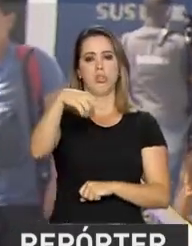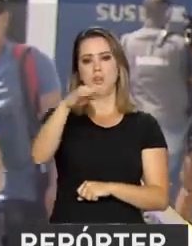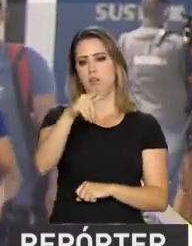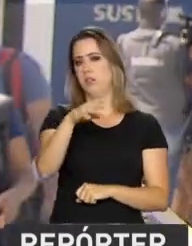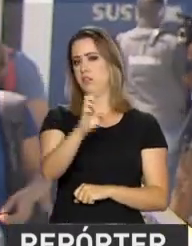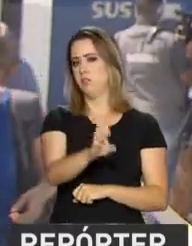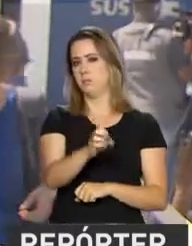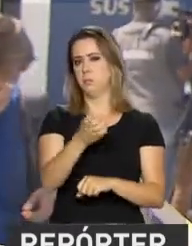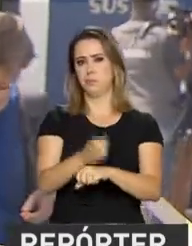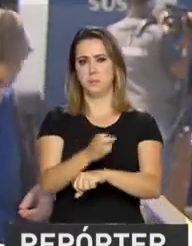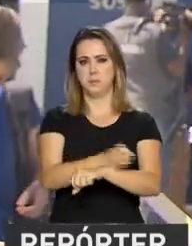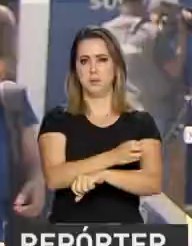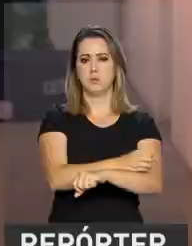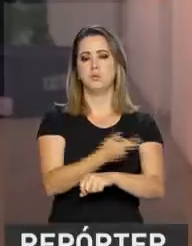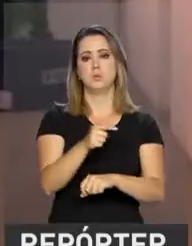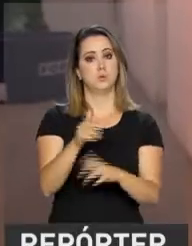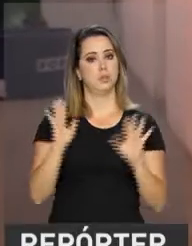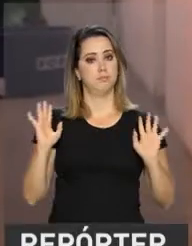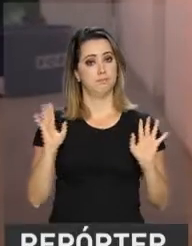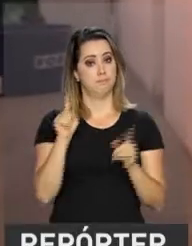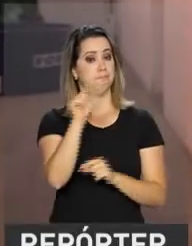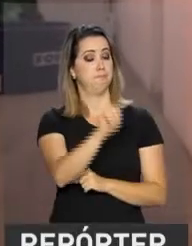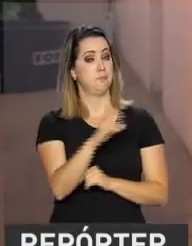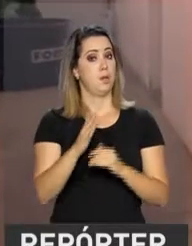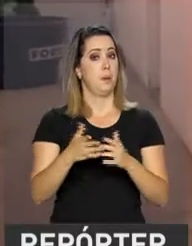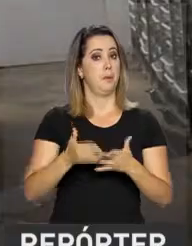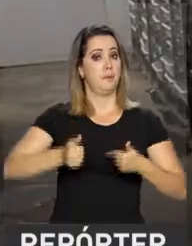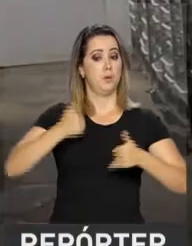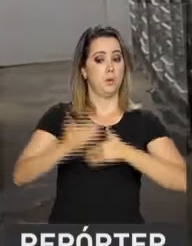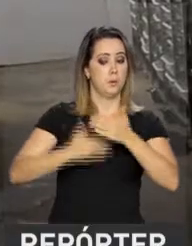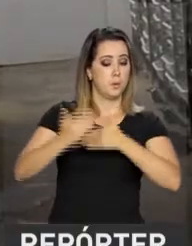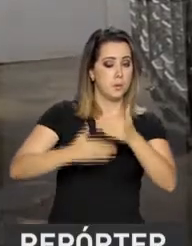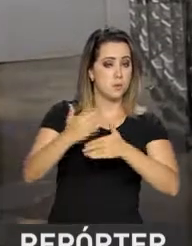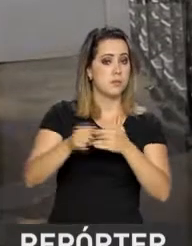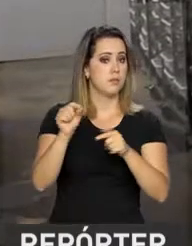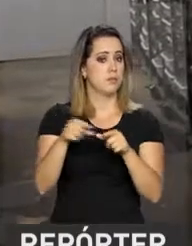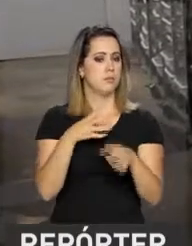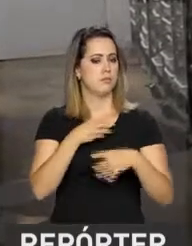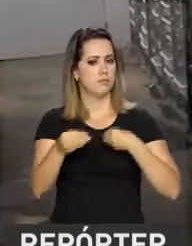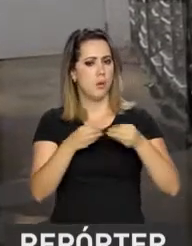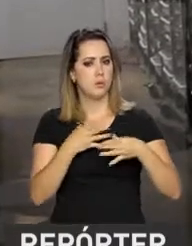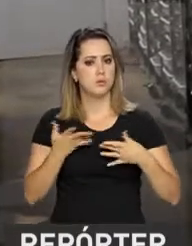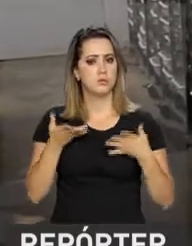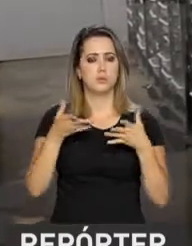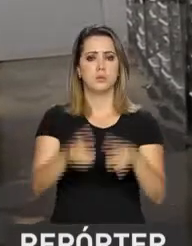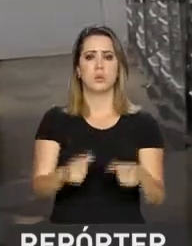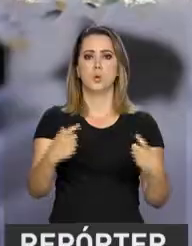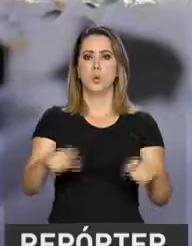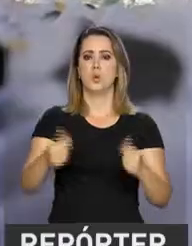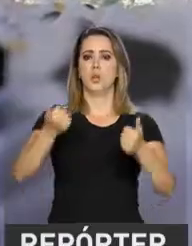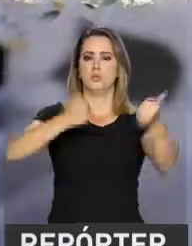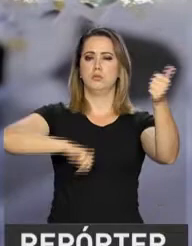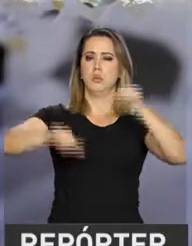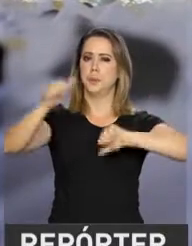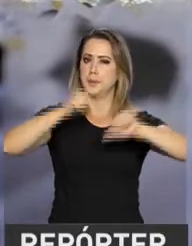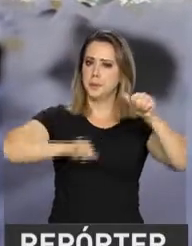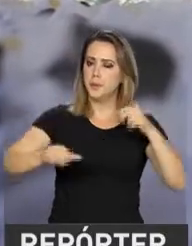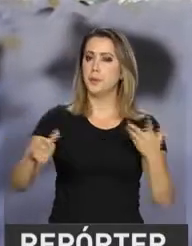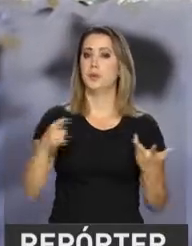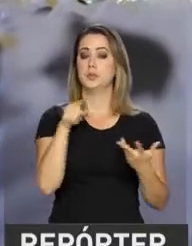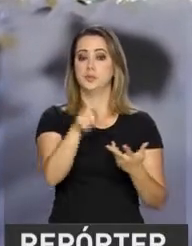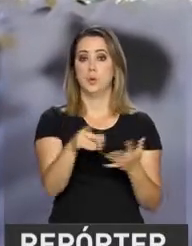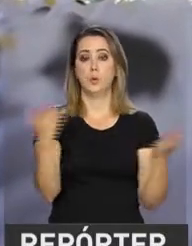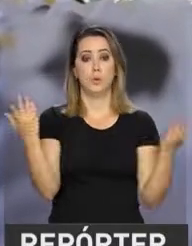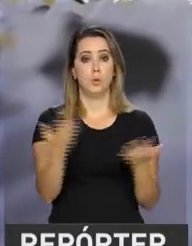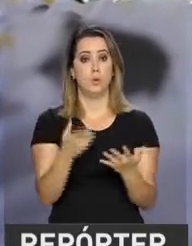casos acontecendo, epidemia local. Para aumentar a produção de mosquitos, a Fiocruz criou um grande laboratório. Atualmente,